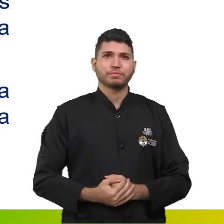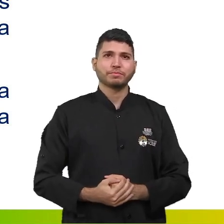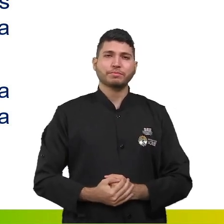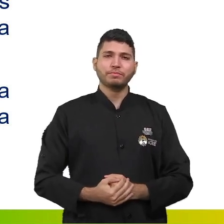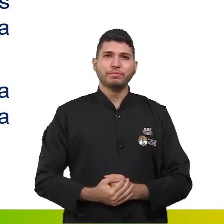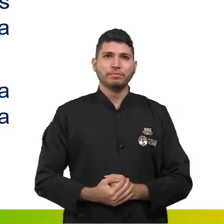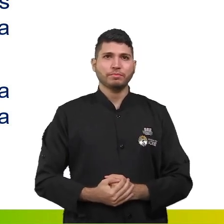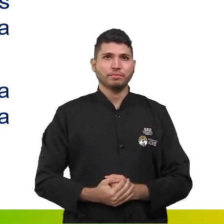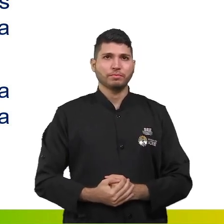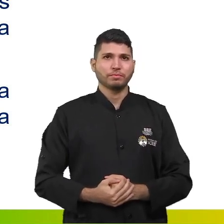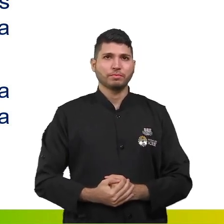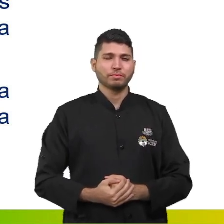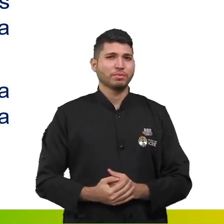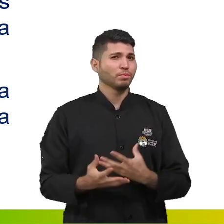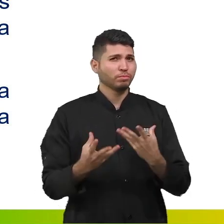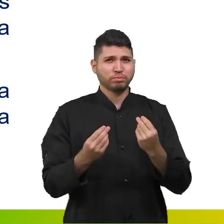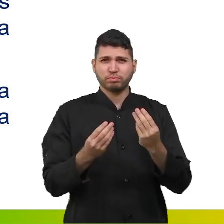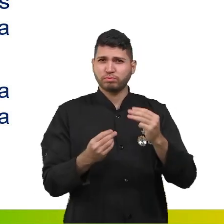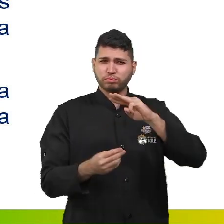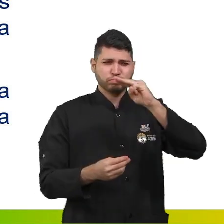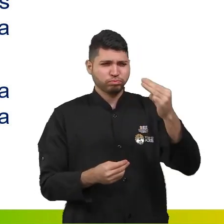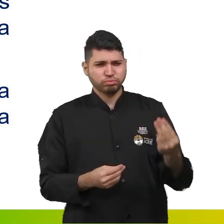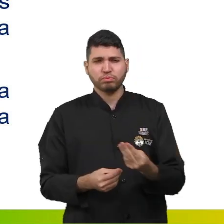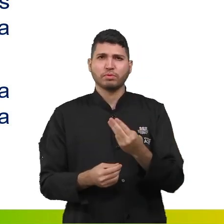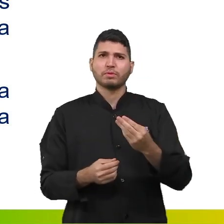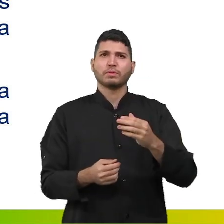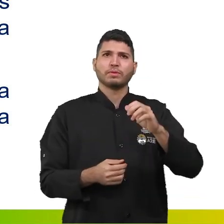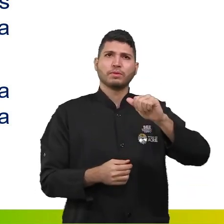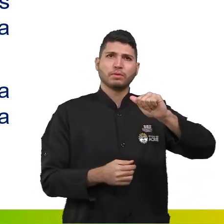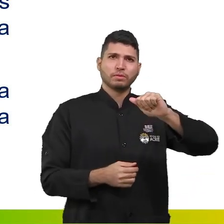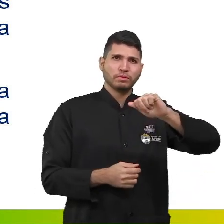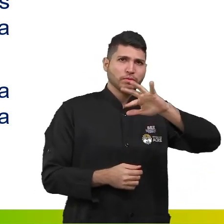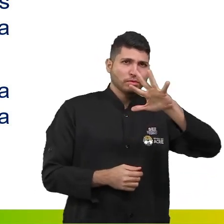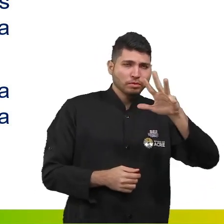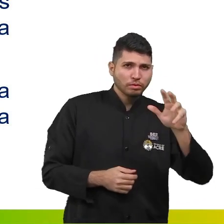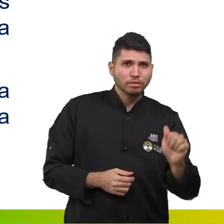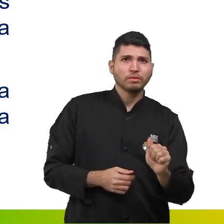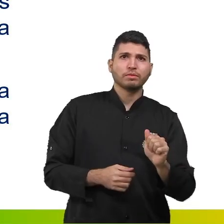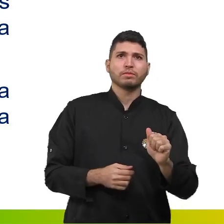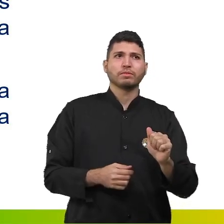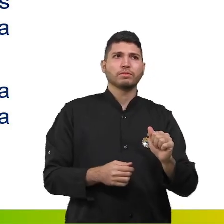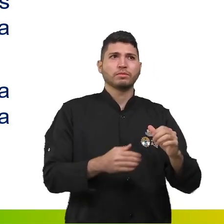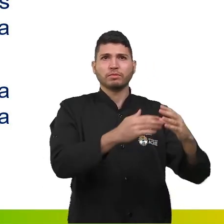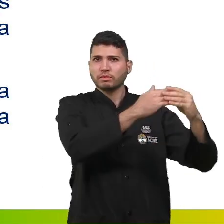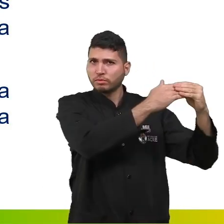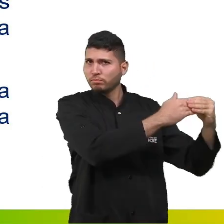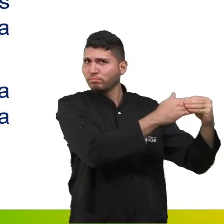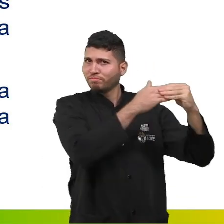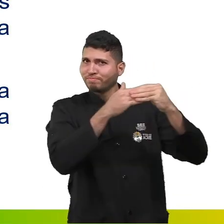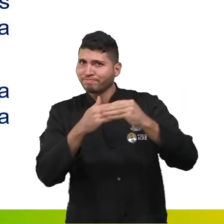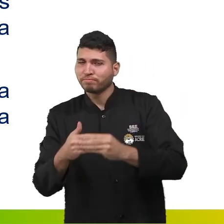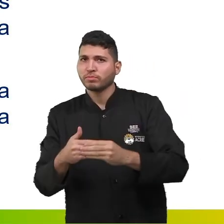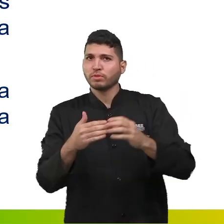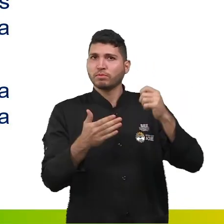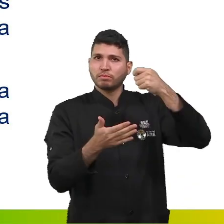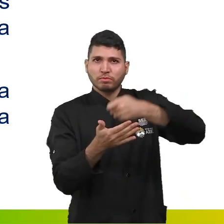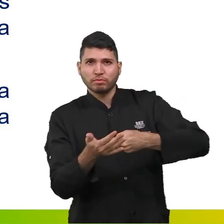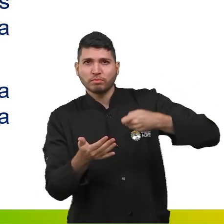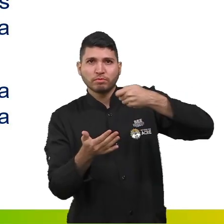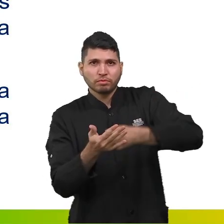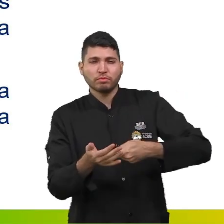Alunos, milhões de africanos foram brutalmente traficados e forçados a